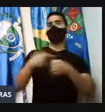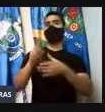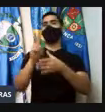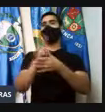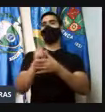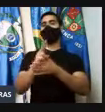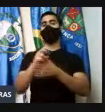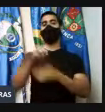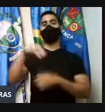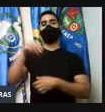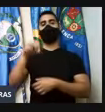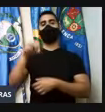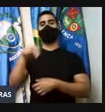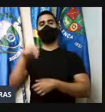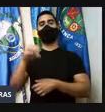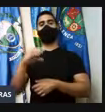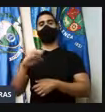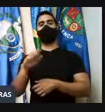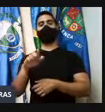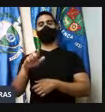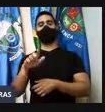deficiência sensorial do tipo visual,